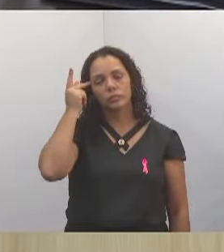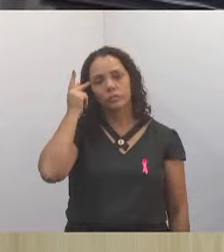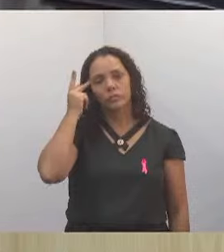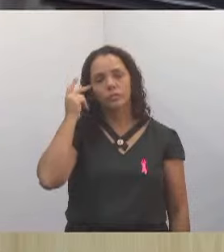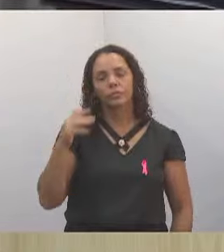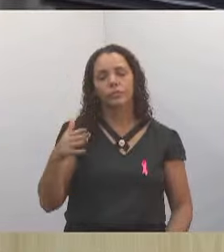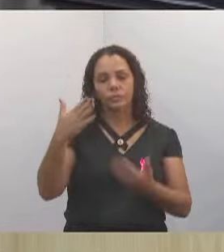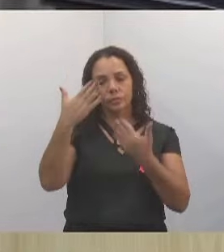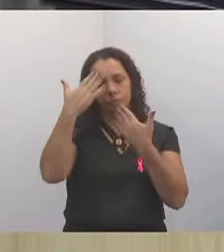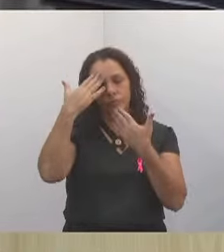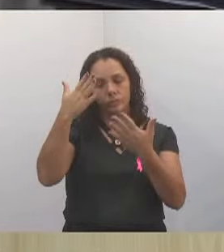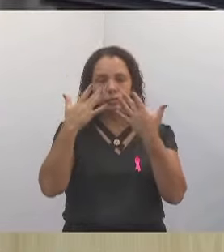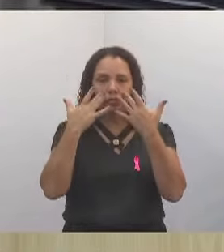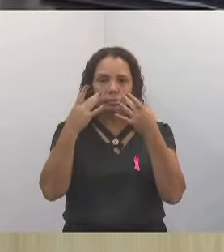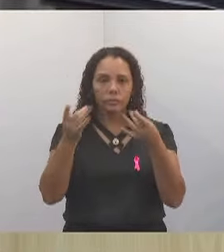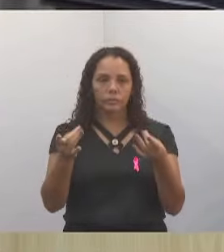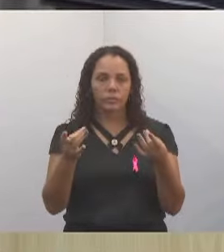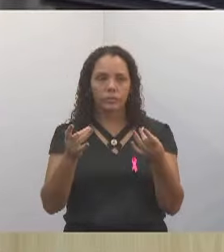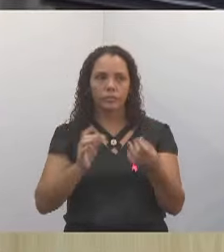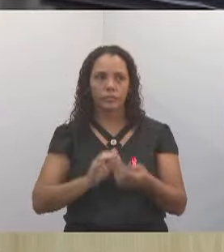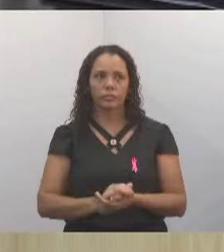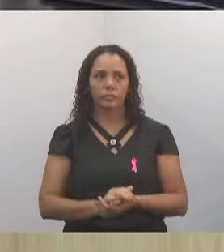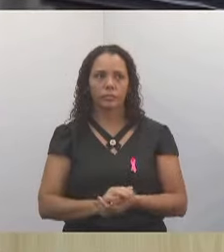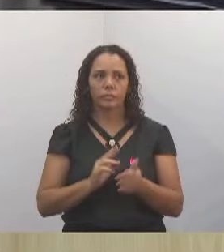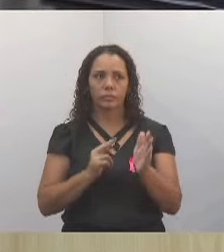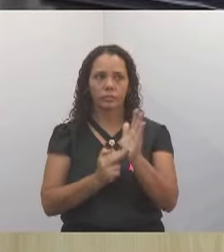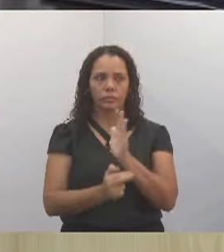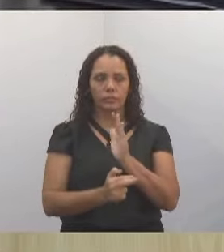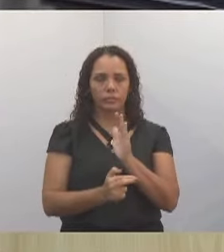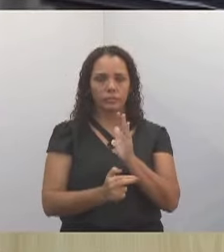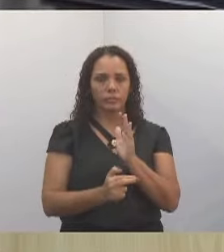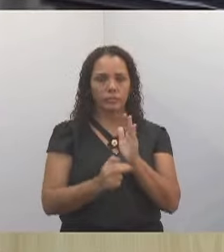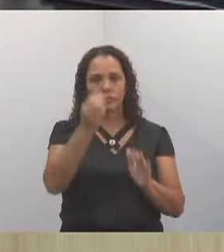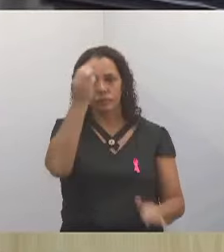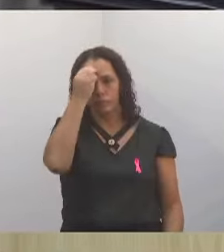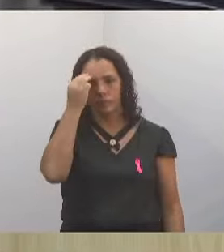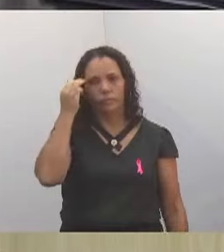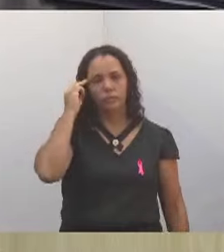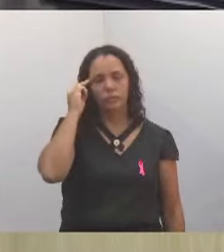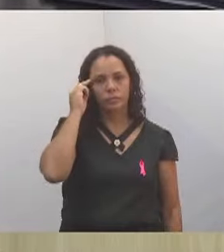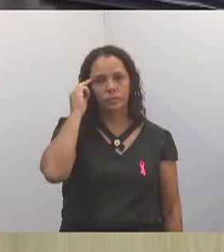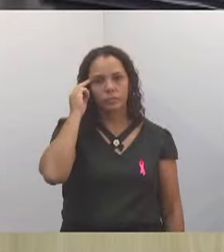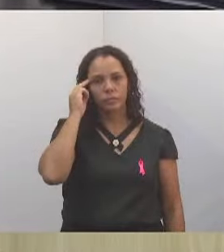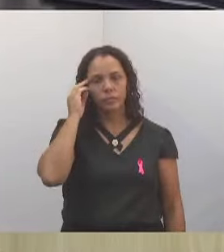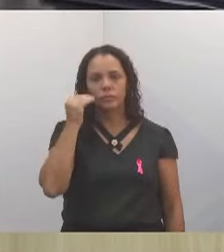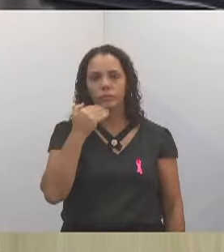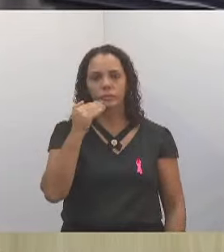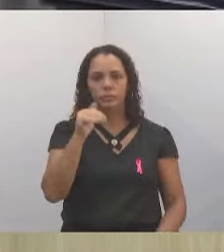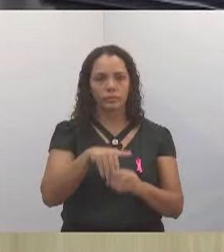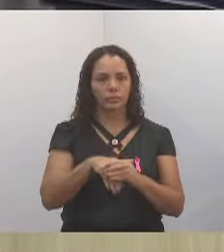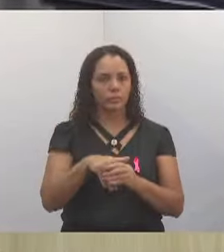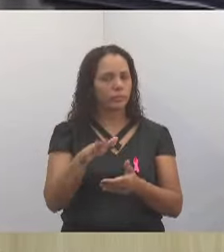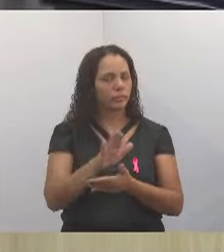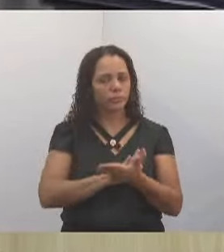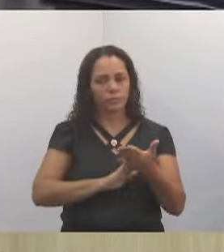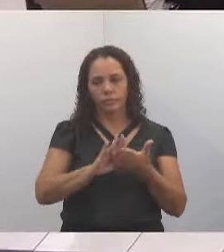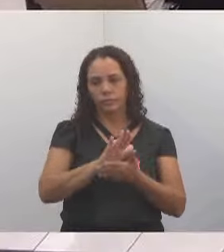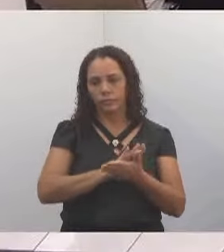antecipando agradecimento pela atenção dispensada. A autoria, vereadora Maria Amélia, não foi pedido